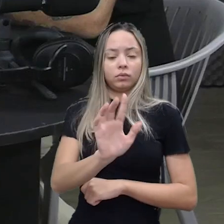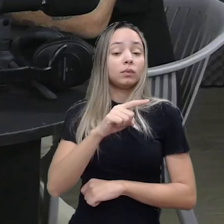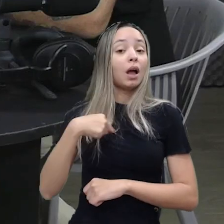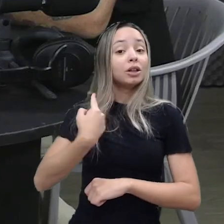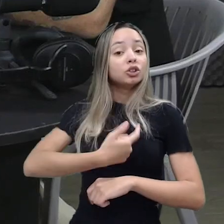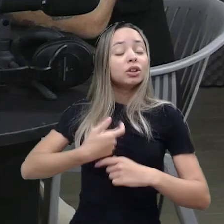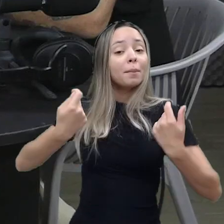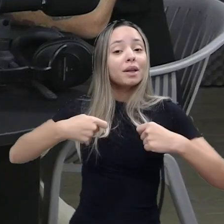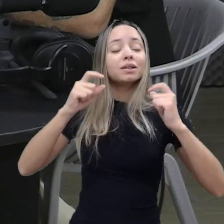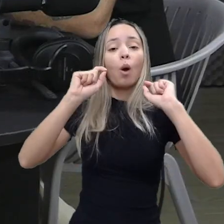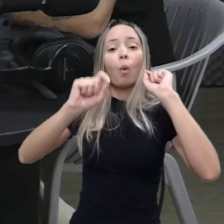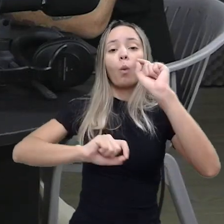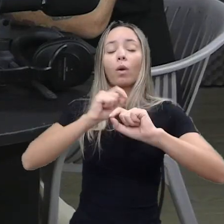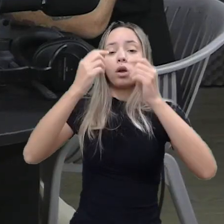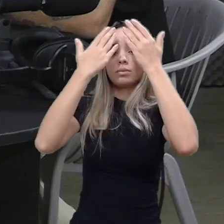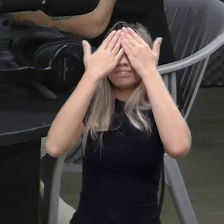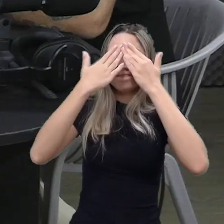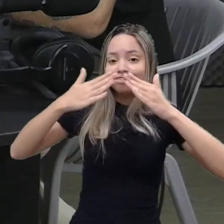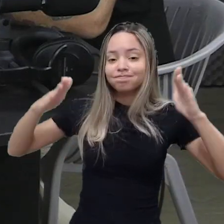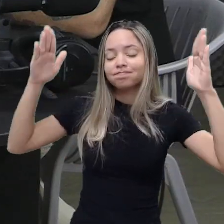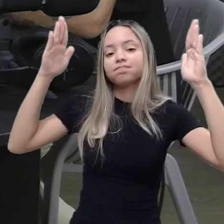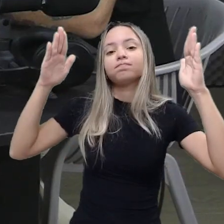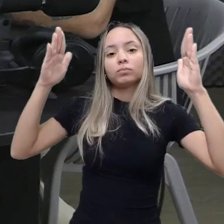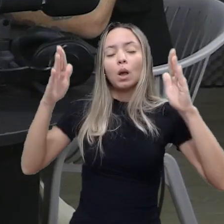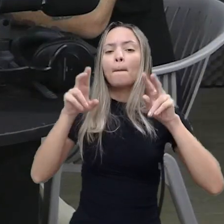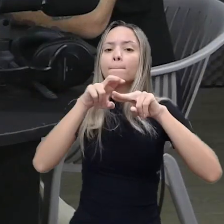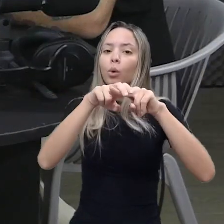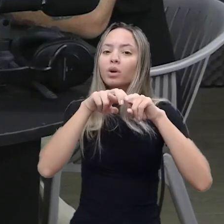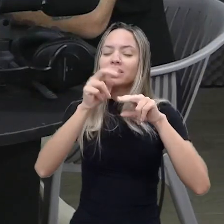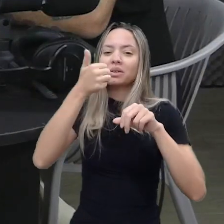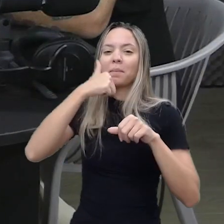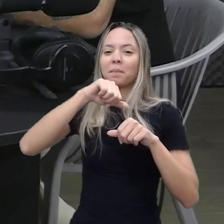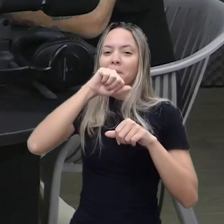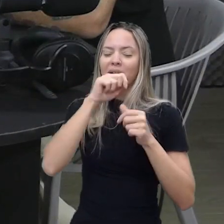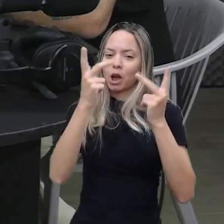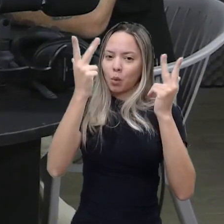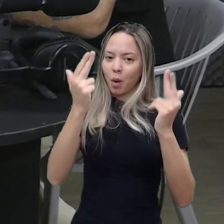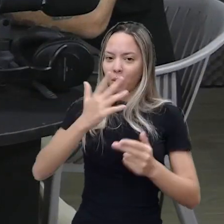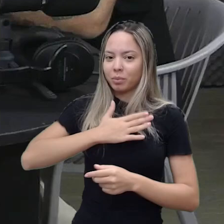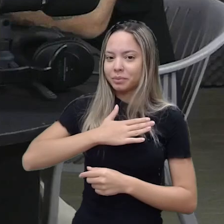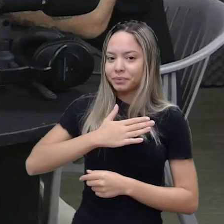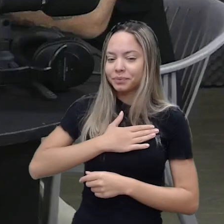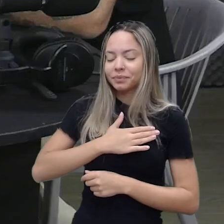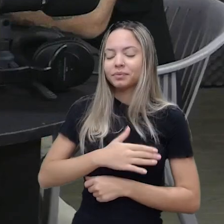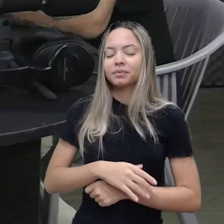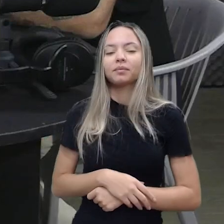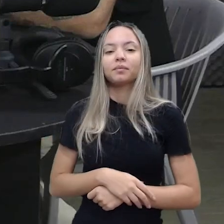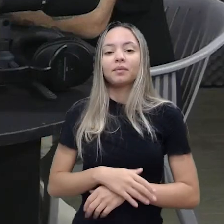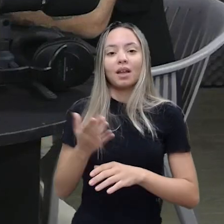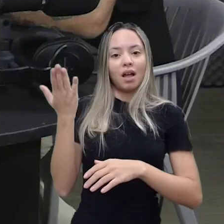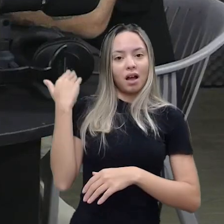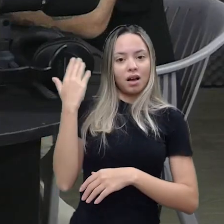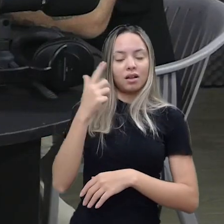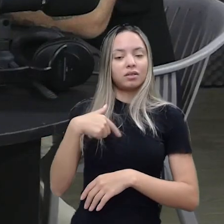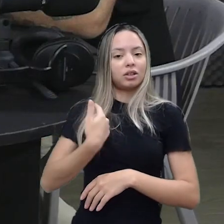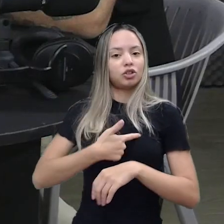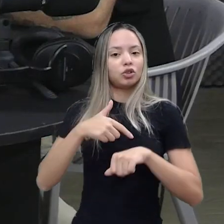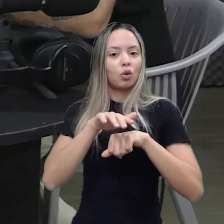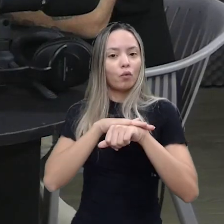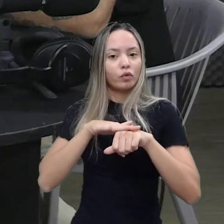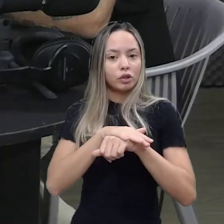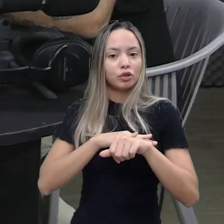precisa avançar mais ainda. E por isso essas mães, né, como eu, a gente conversava, né, anteriormente,